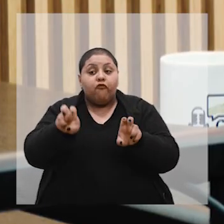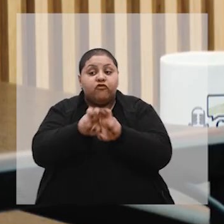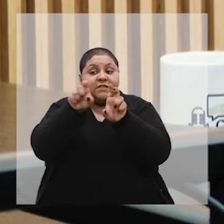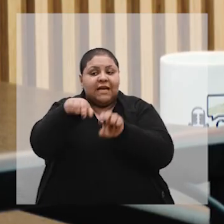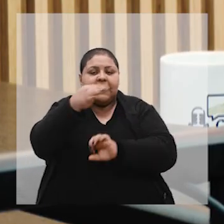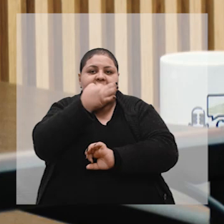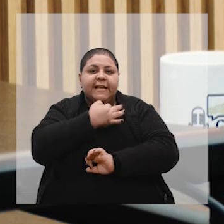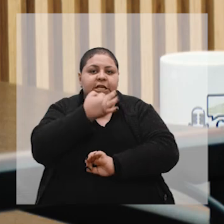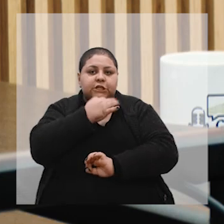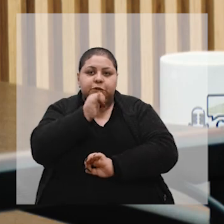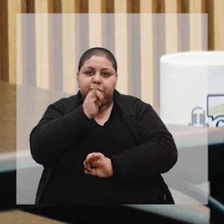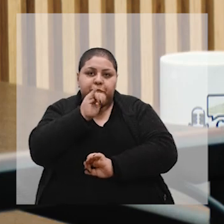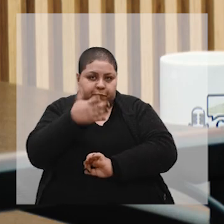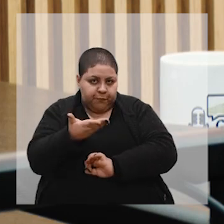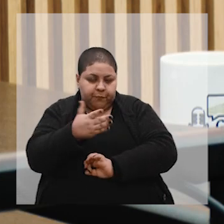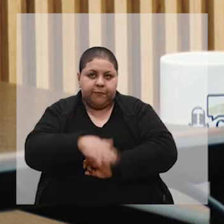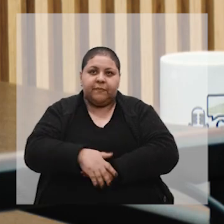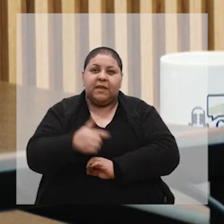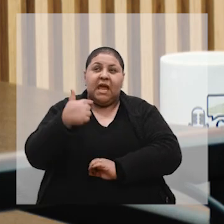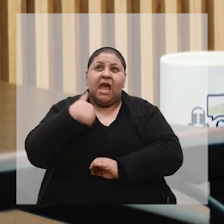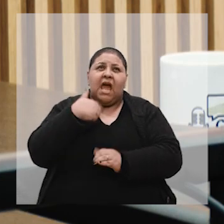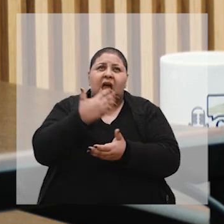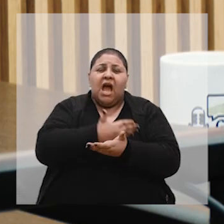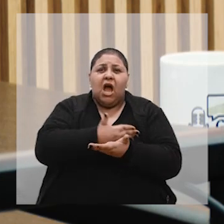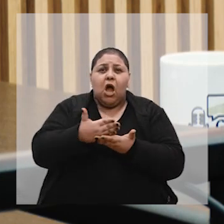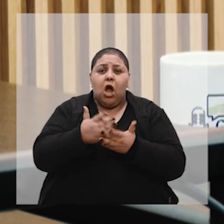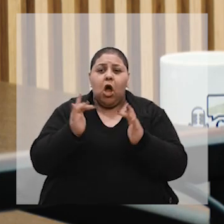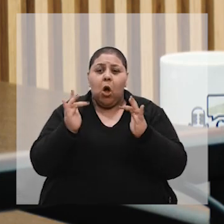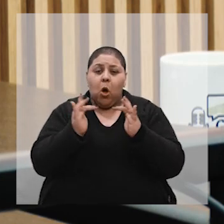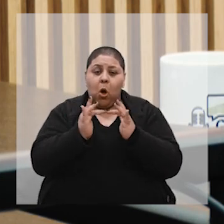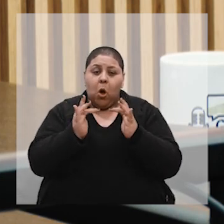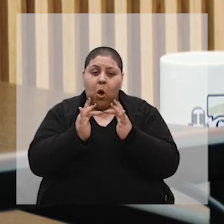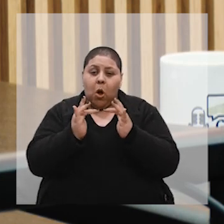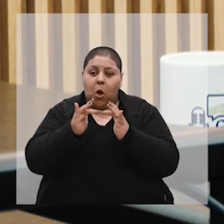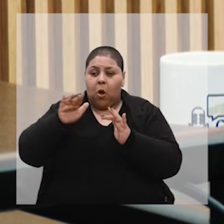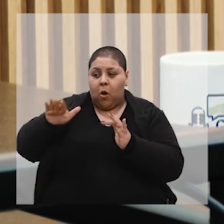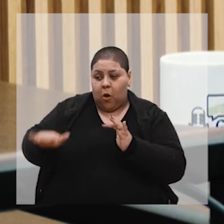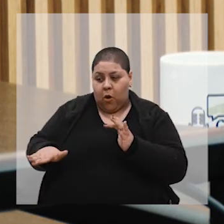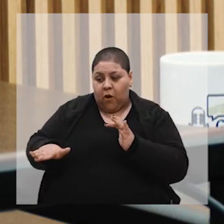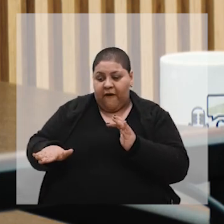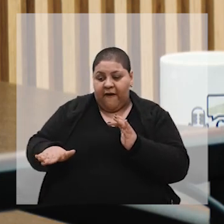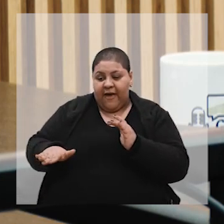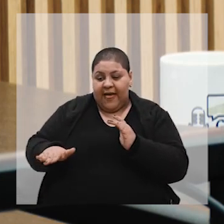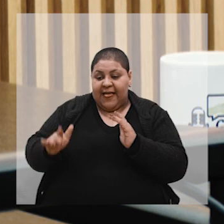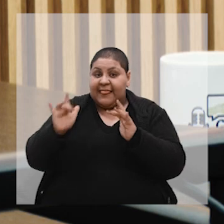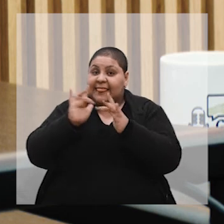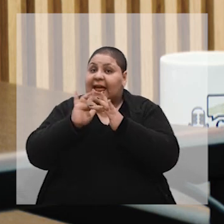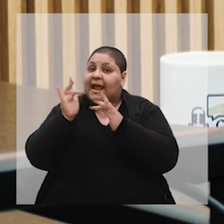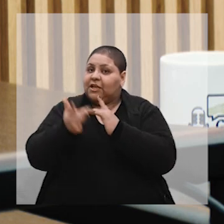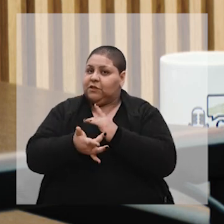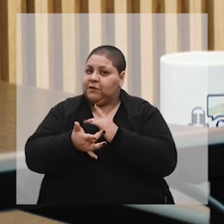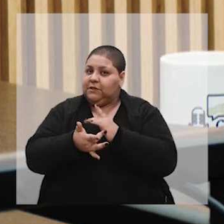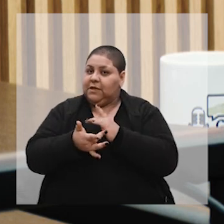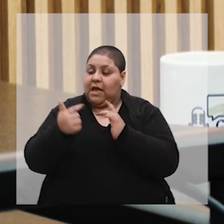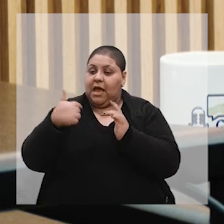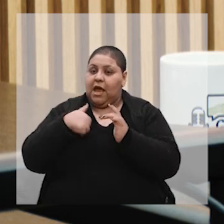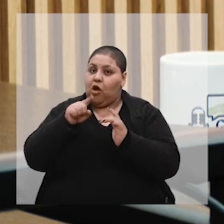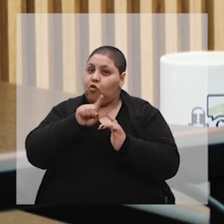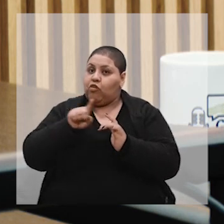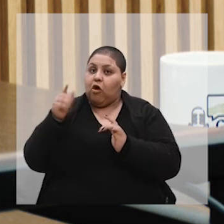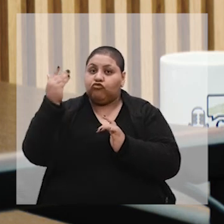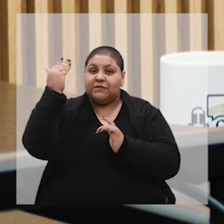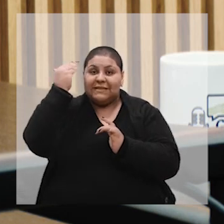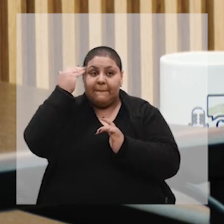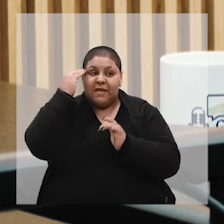cara, aqui em Caxias, por exemplo, eu comecei a ter contato com o futsal de enanismo pela rede social. Eu não